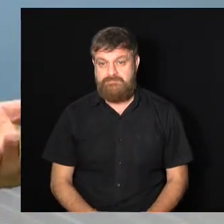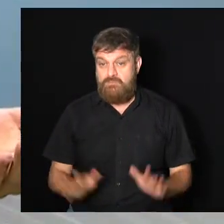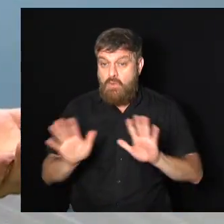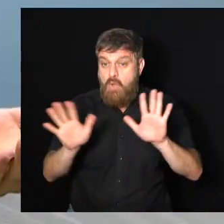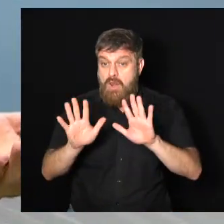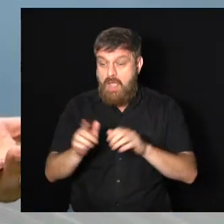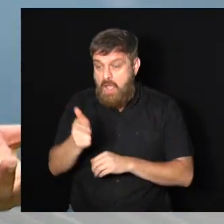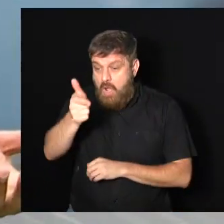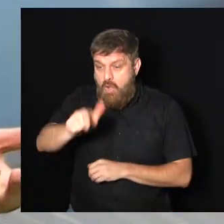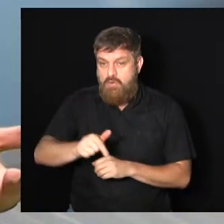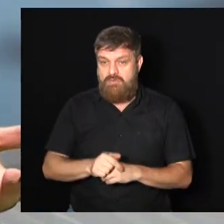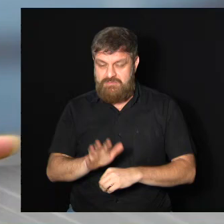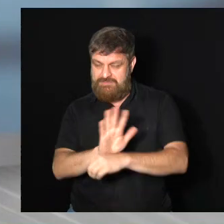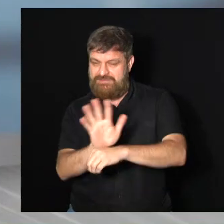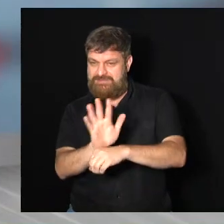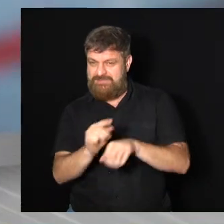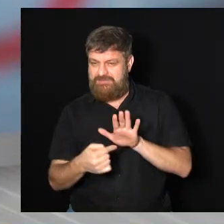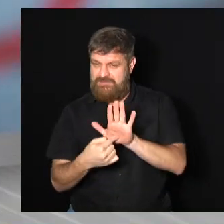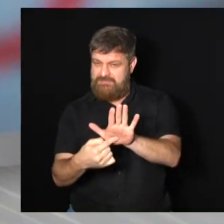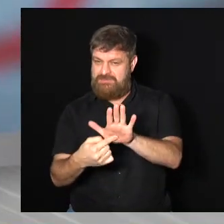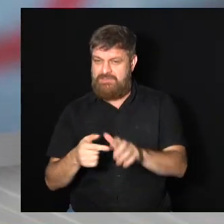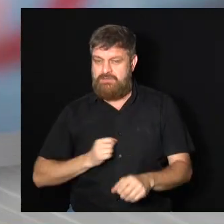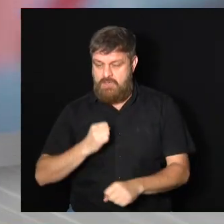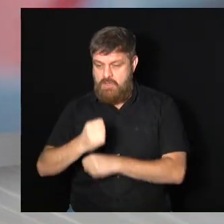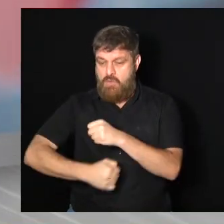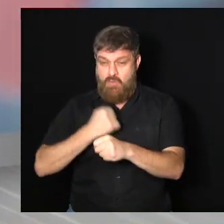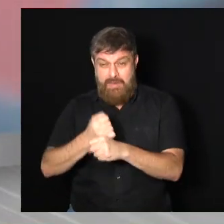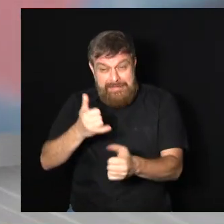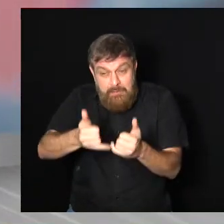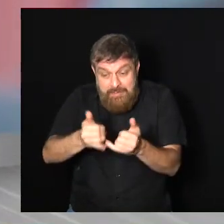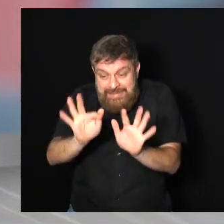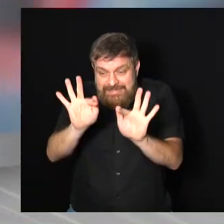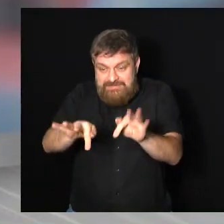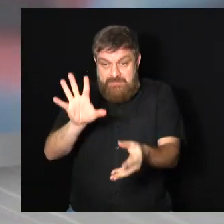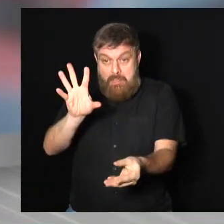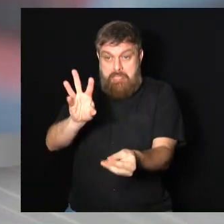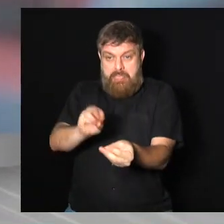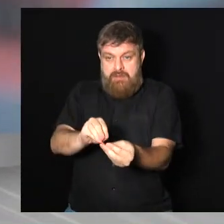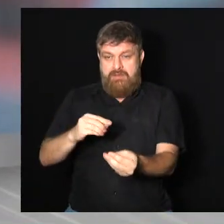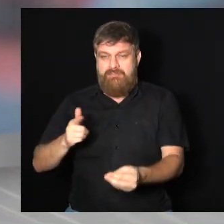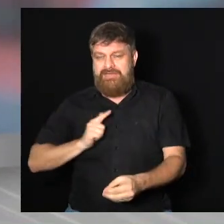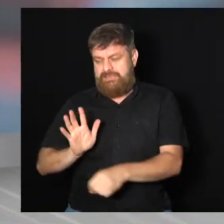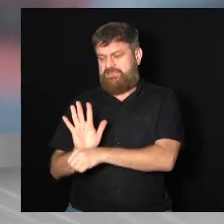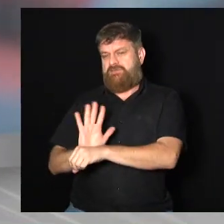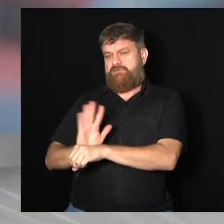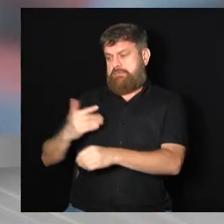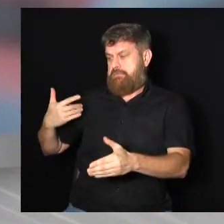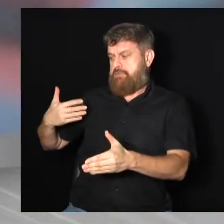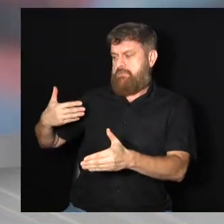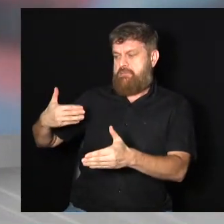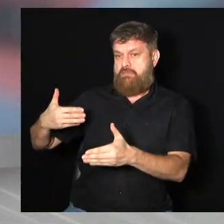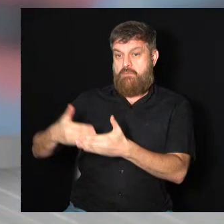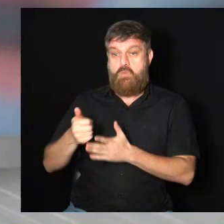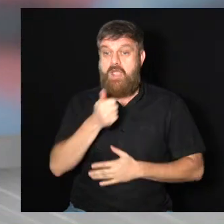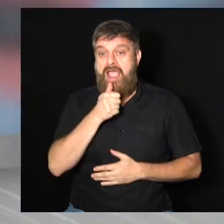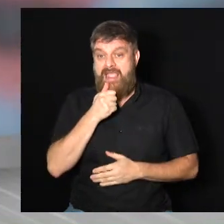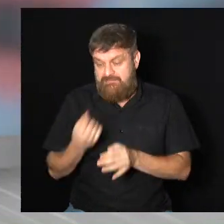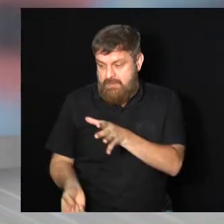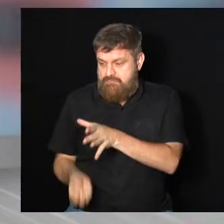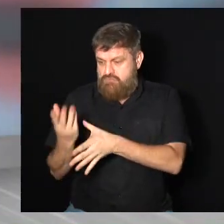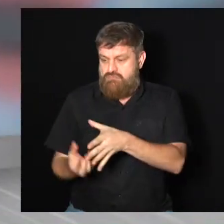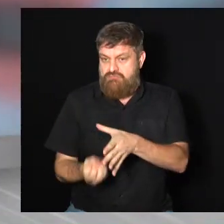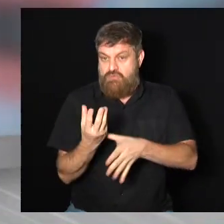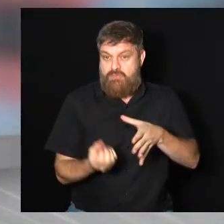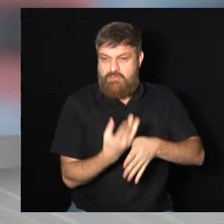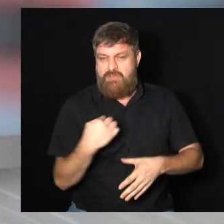Olá, mais uma Agenda Cinema no ar. O ano já está caminhando para o final, mas temos muitos filmes bons ainda para serem lançados.